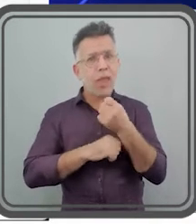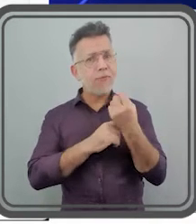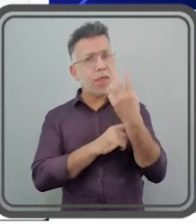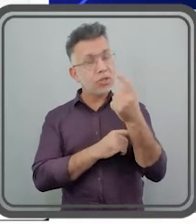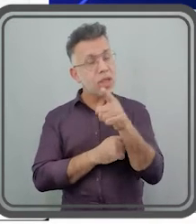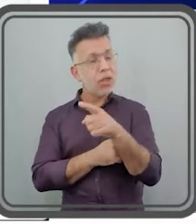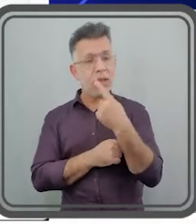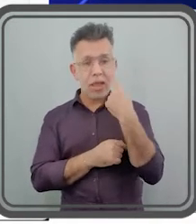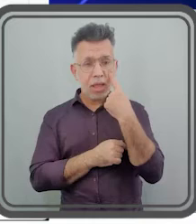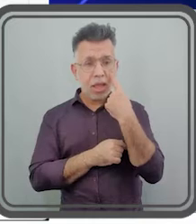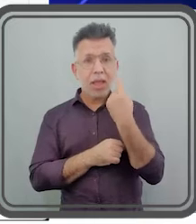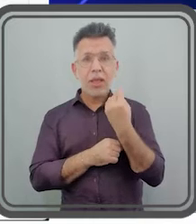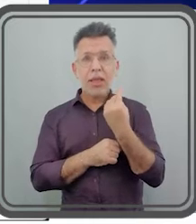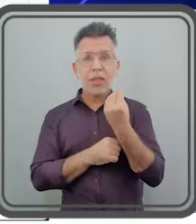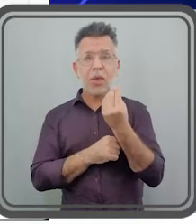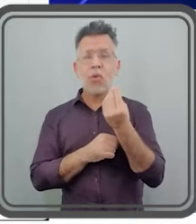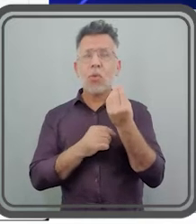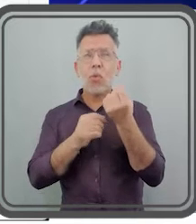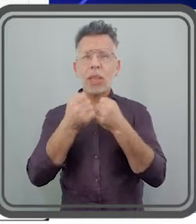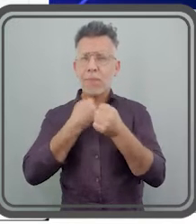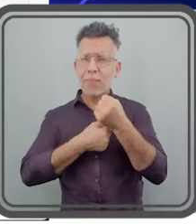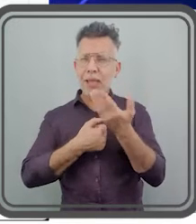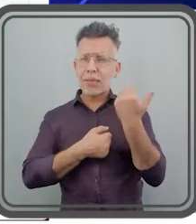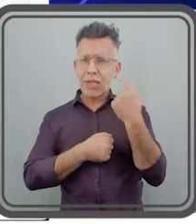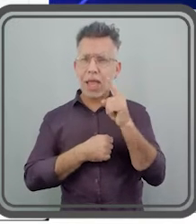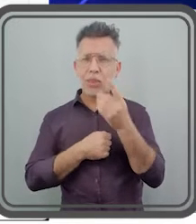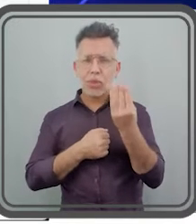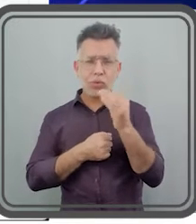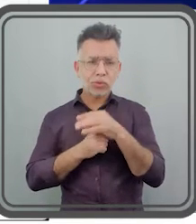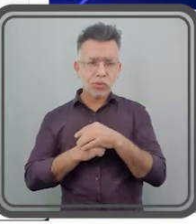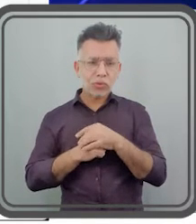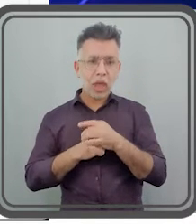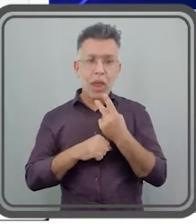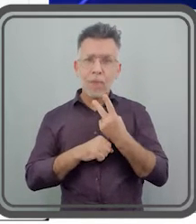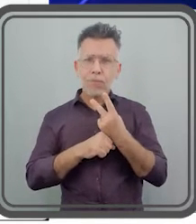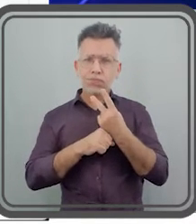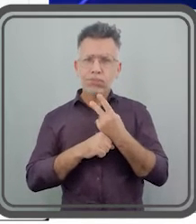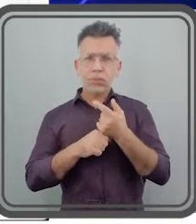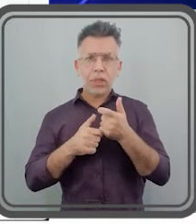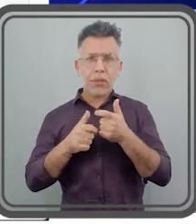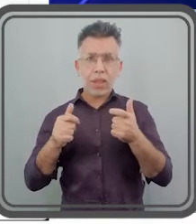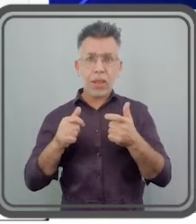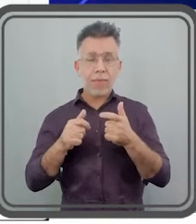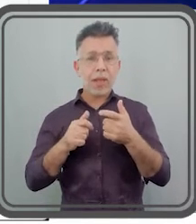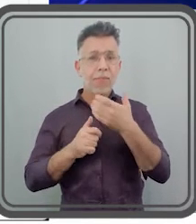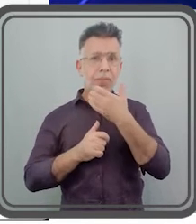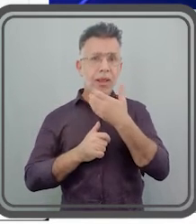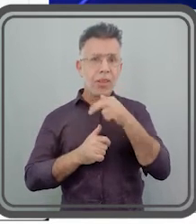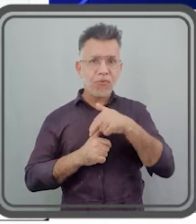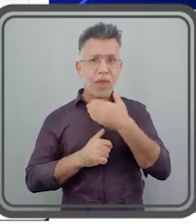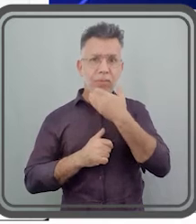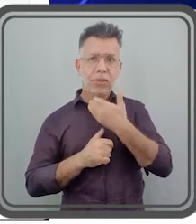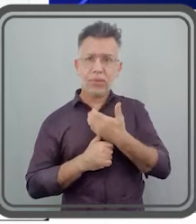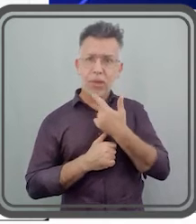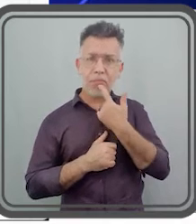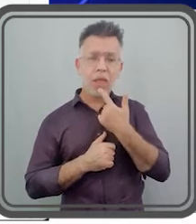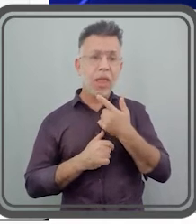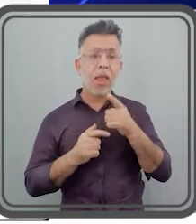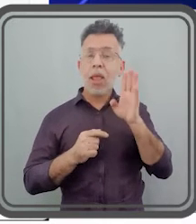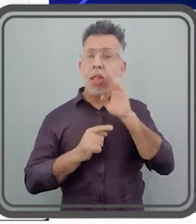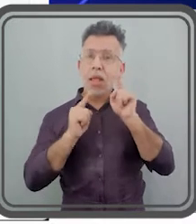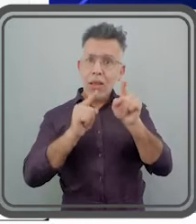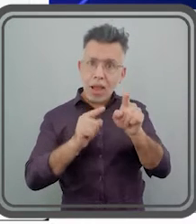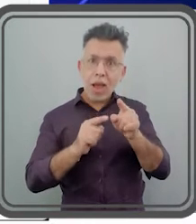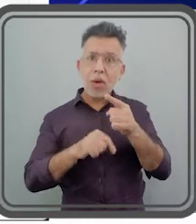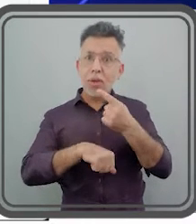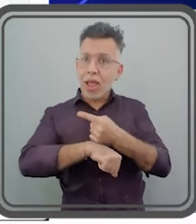então a gente lançou essa página no ano passado né gente notou esse volume de buscas crescendo para o final do ano então de ficar balançando e